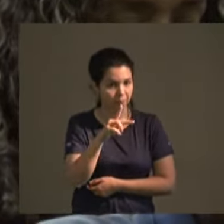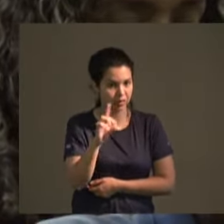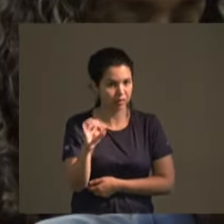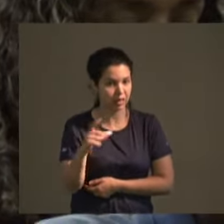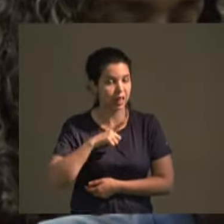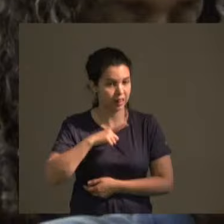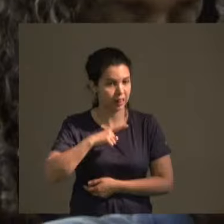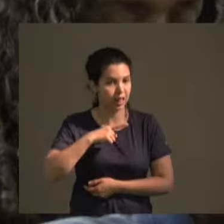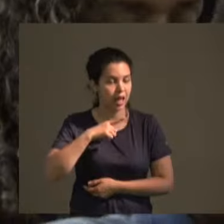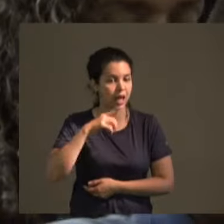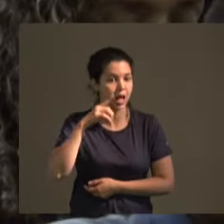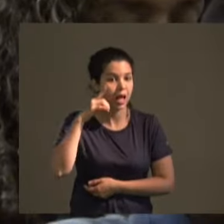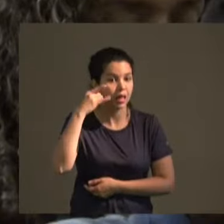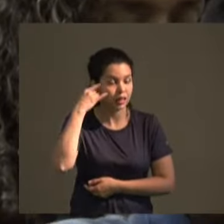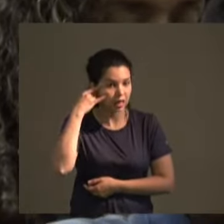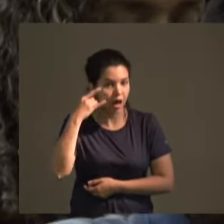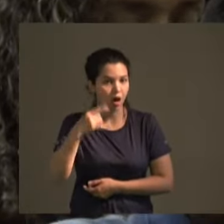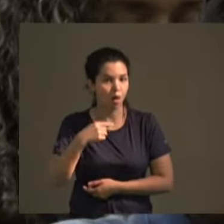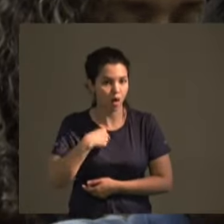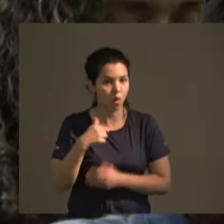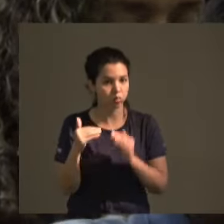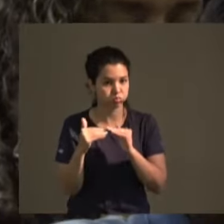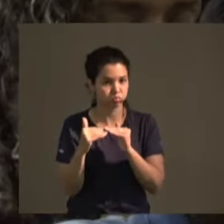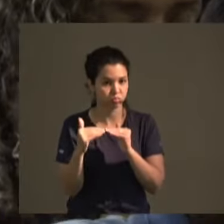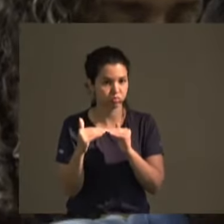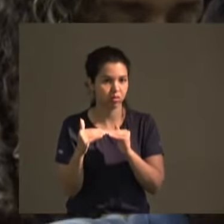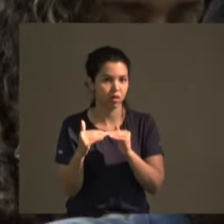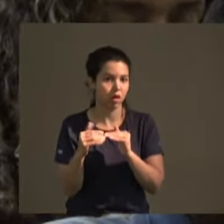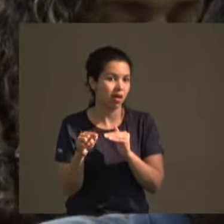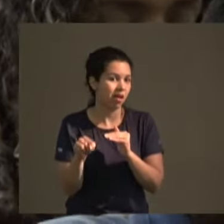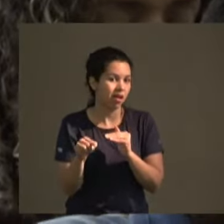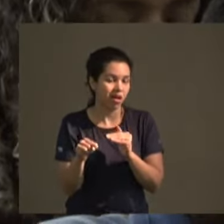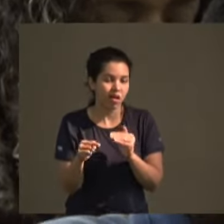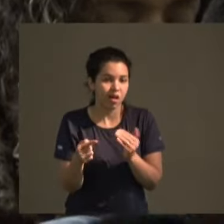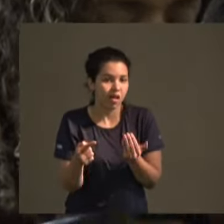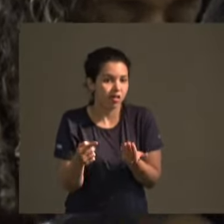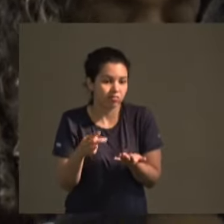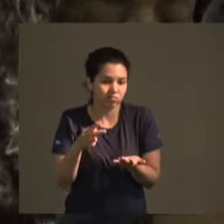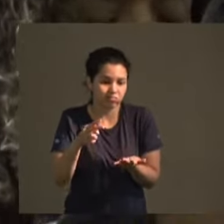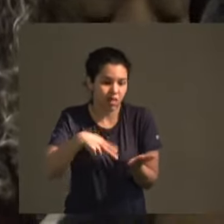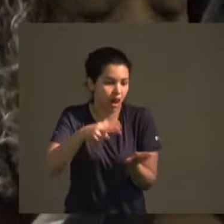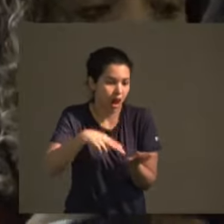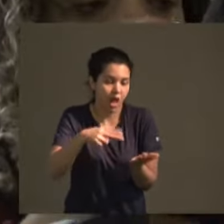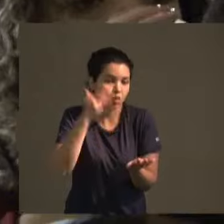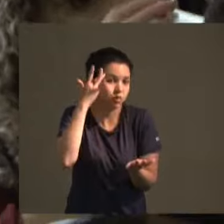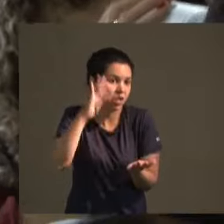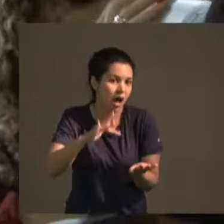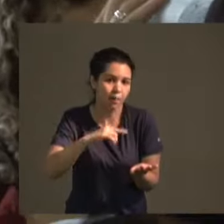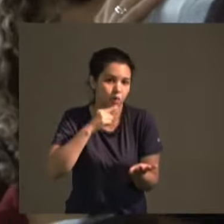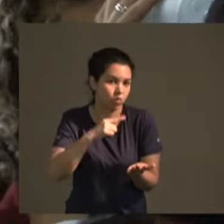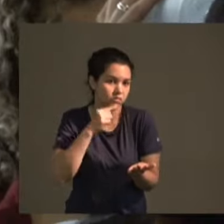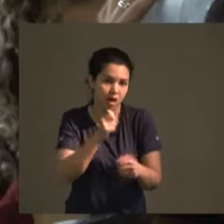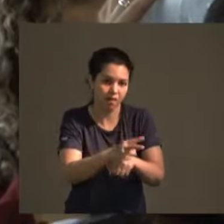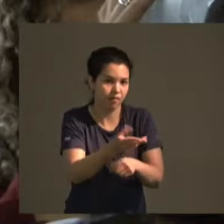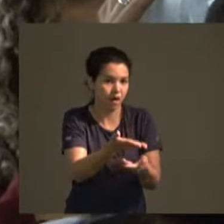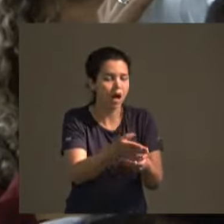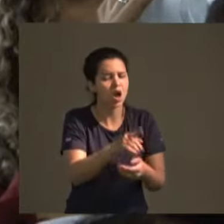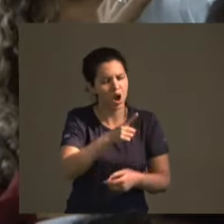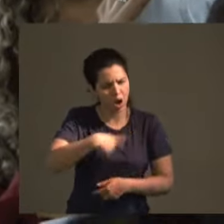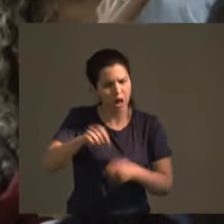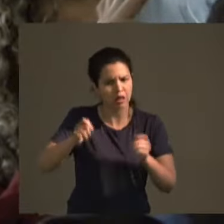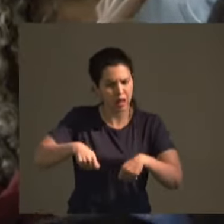pontuei, olha, eu acho que não vai ser viável, porque ele não tem domínio de leitura. Isso, não, mas a gente vai adaptar a atividade. E aí,